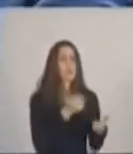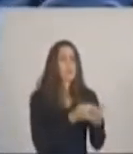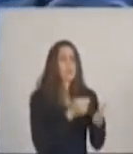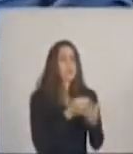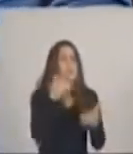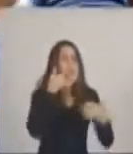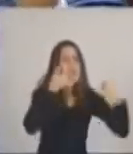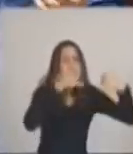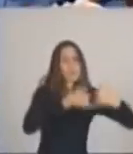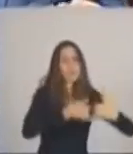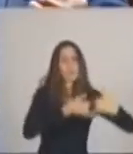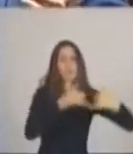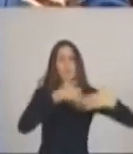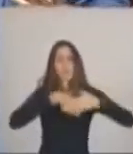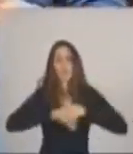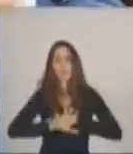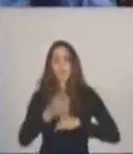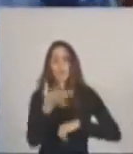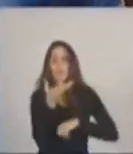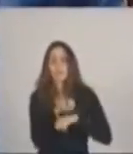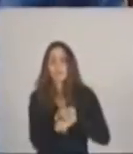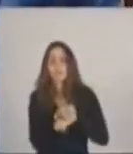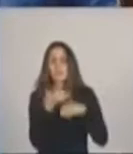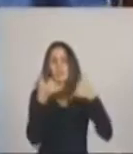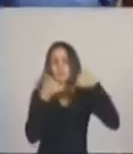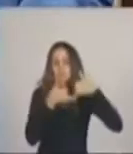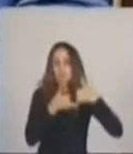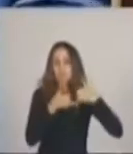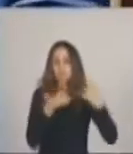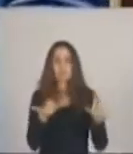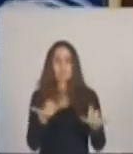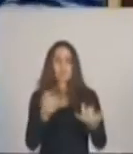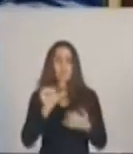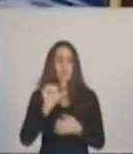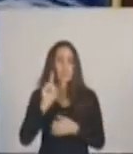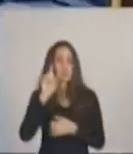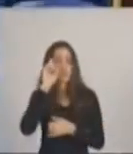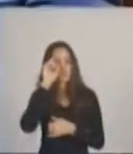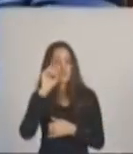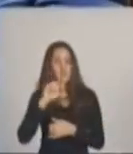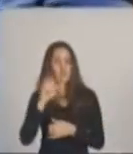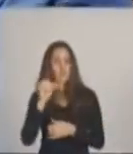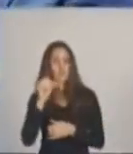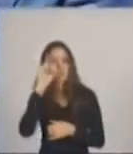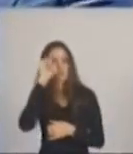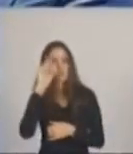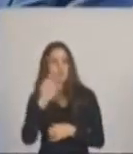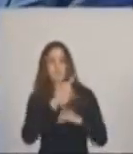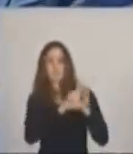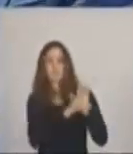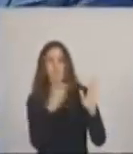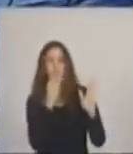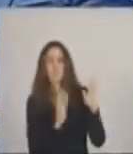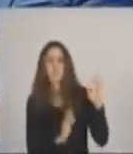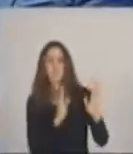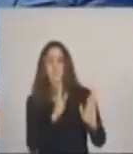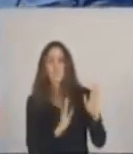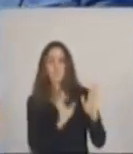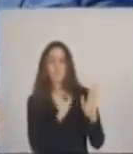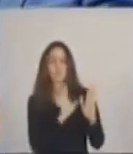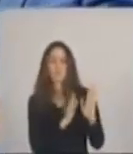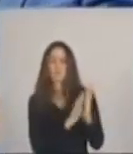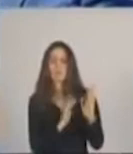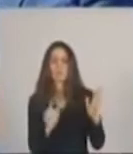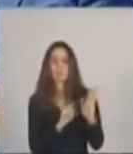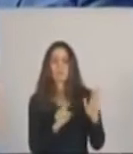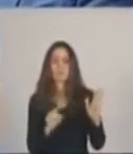essa gravação ad eterno, né? Apesar do Código de Consumidor falar 90 dias, a lei daqui não tem nenhum prazo. Enfim, é por isso que a gente manifestou